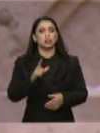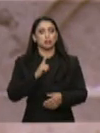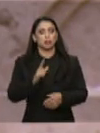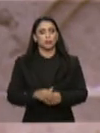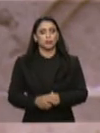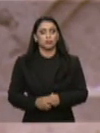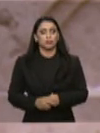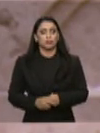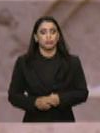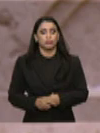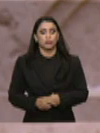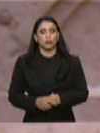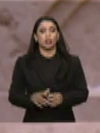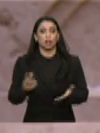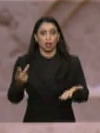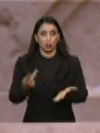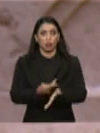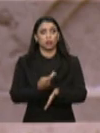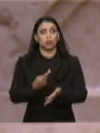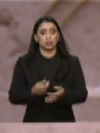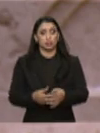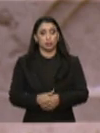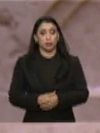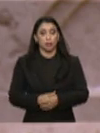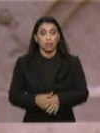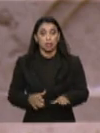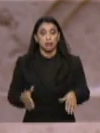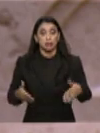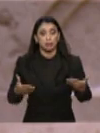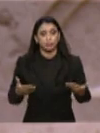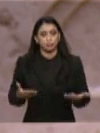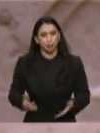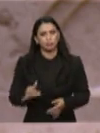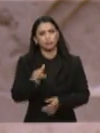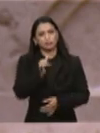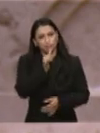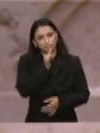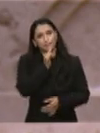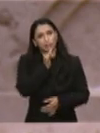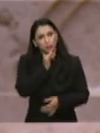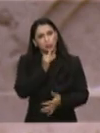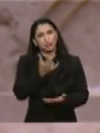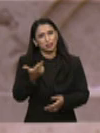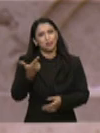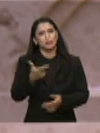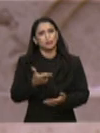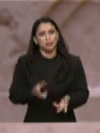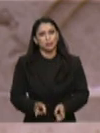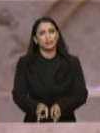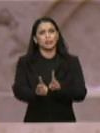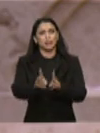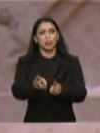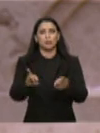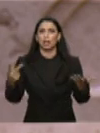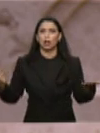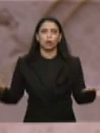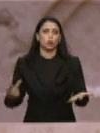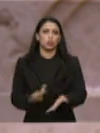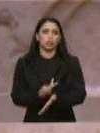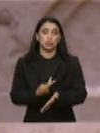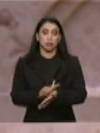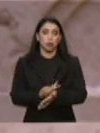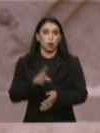hipóteses de incidência aqui já manifestadas. Dessa forma, lamentando mais uma vez que tudo isso tenha acontecido, eu também não posso